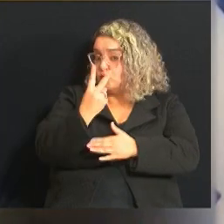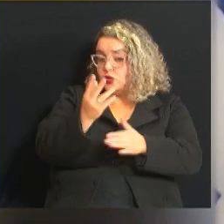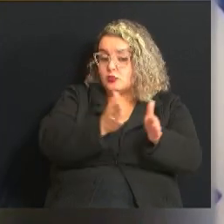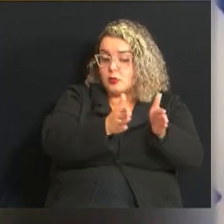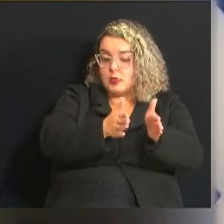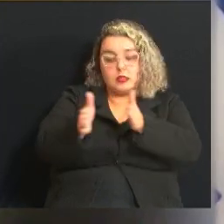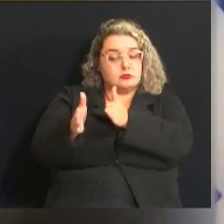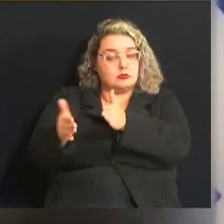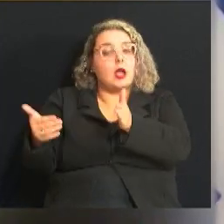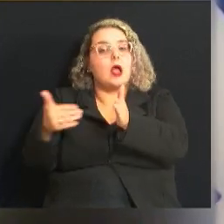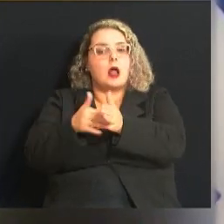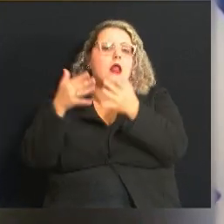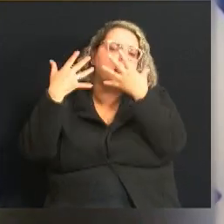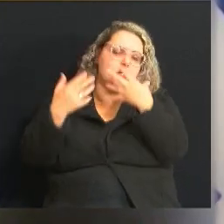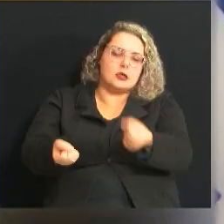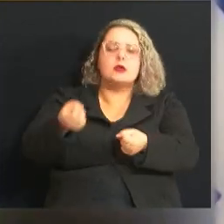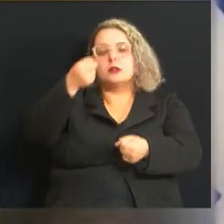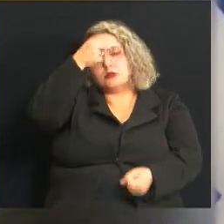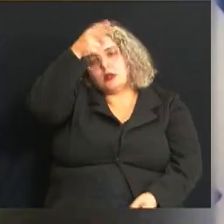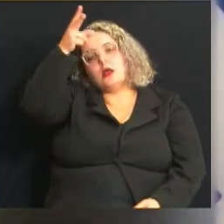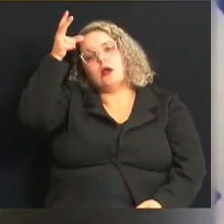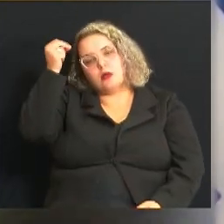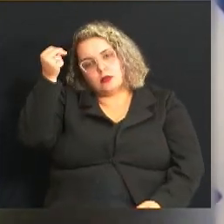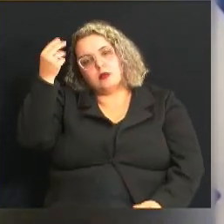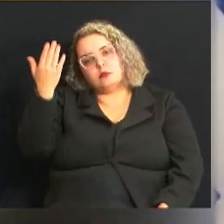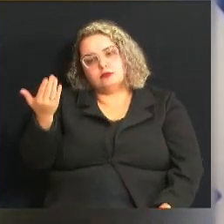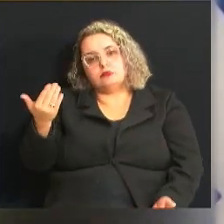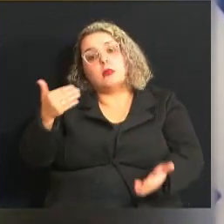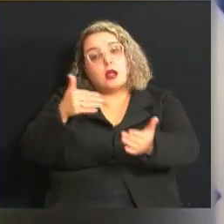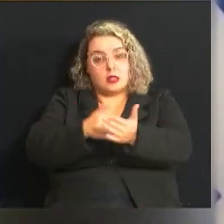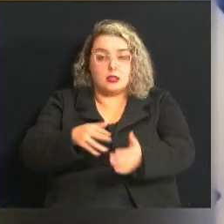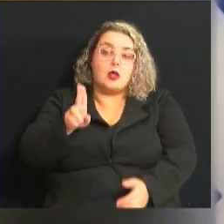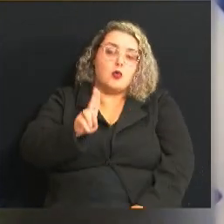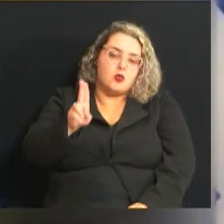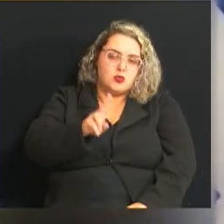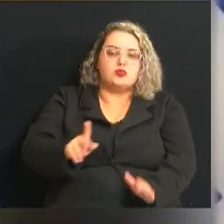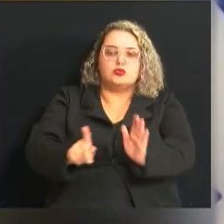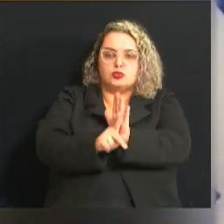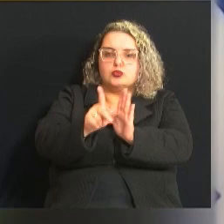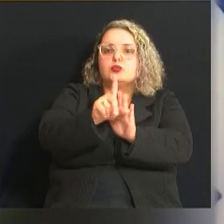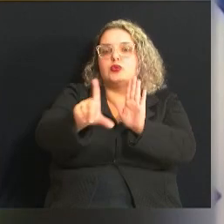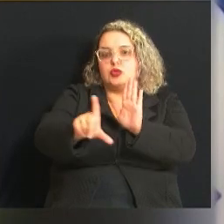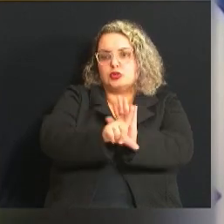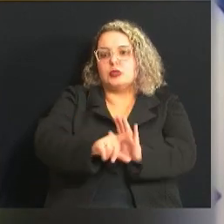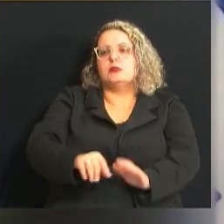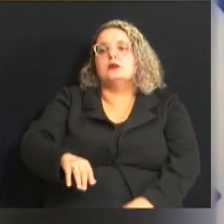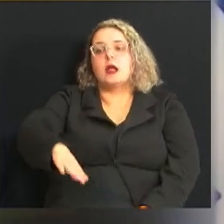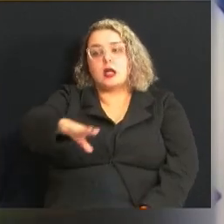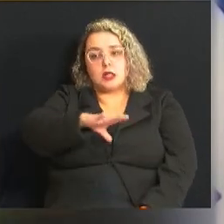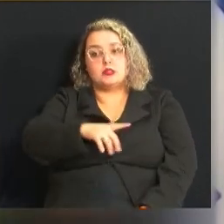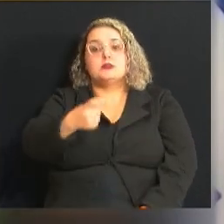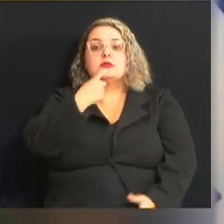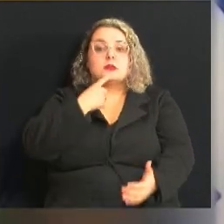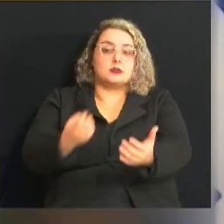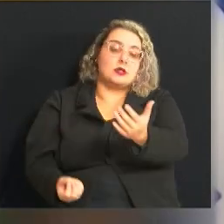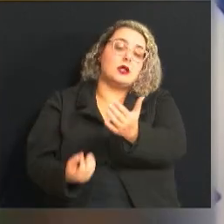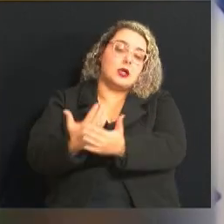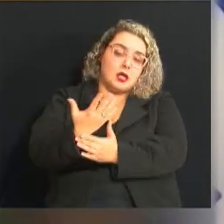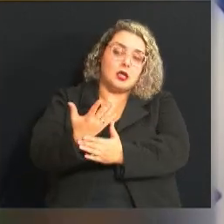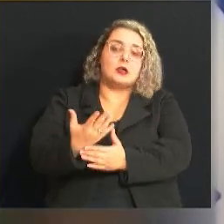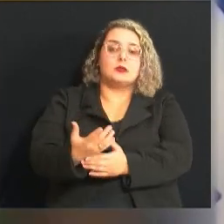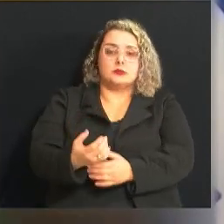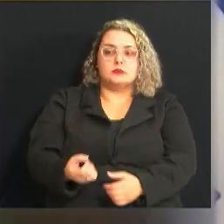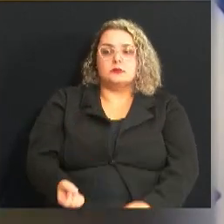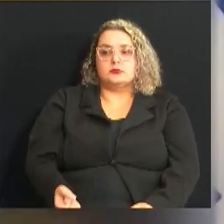até a sanção do prefeito municipal e até a implantação de um projeto de lei que for às vezes, idealizada por